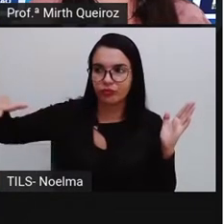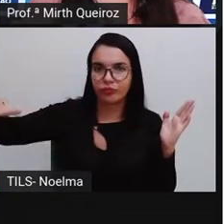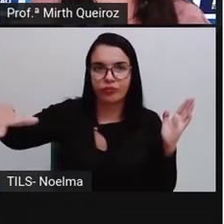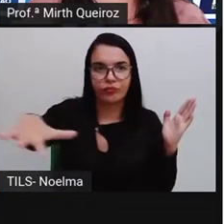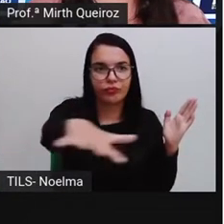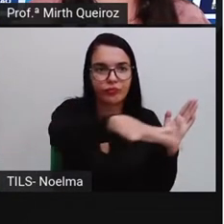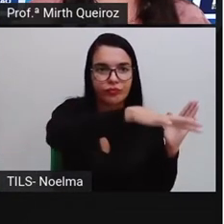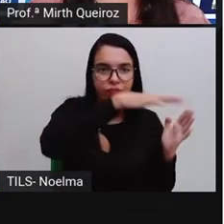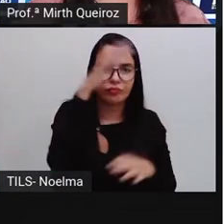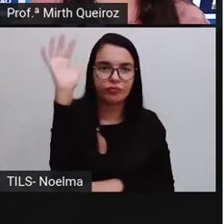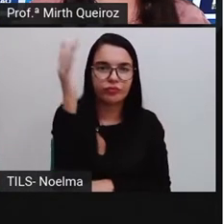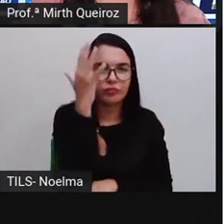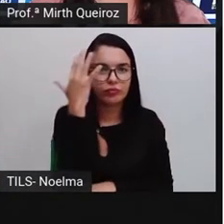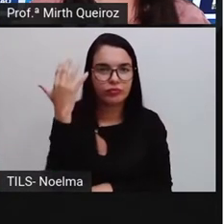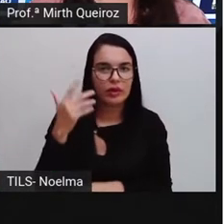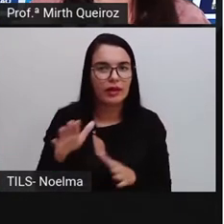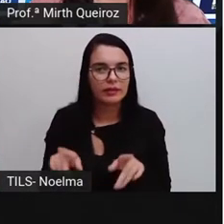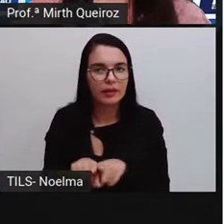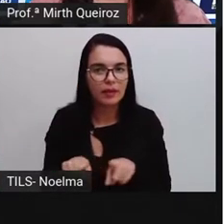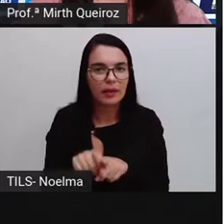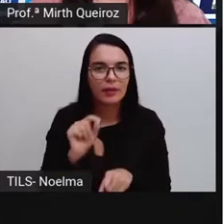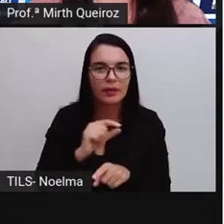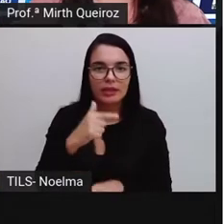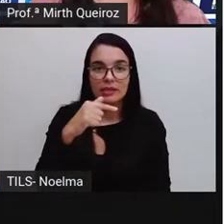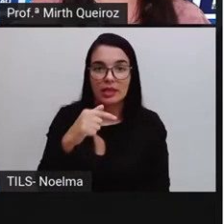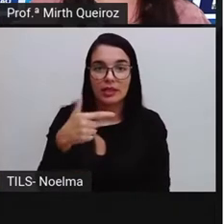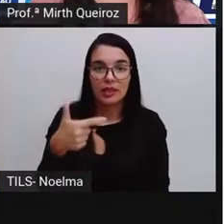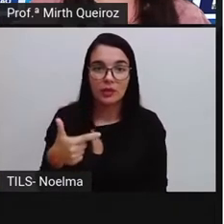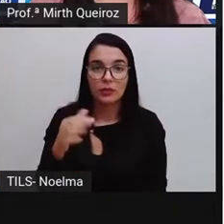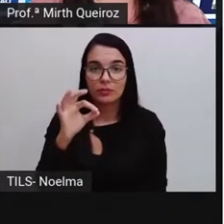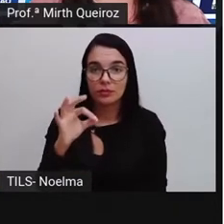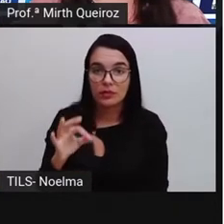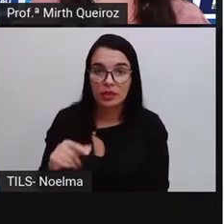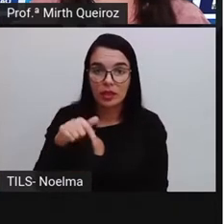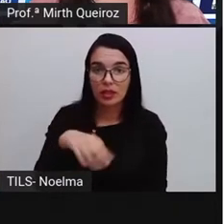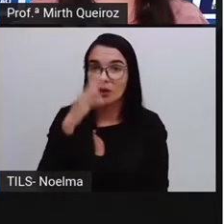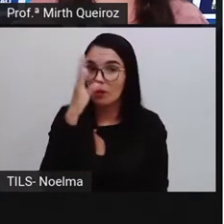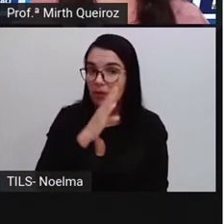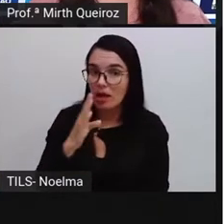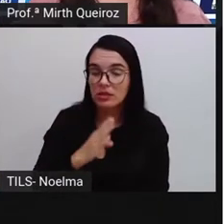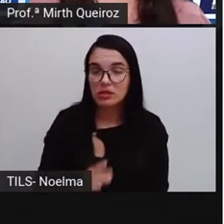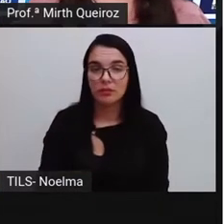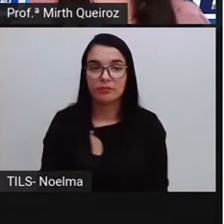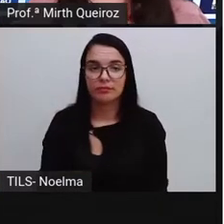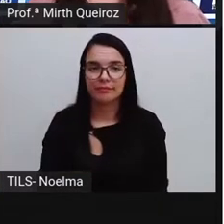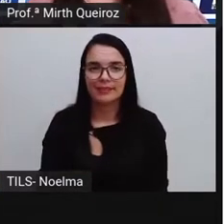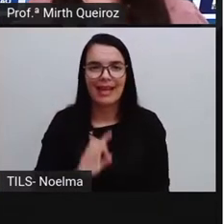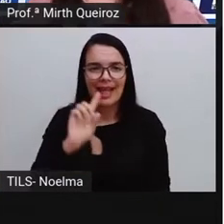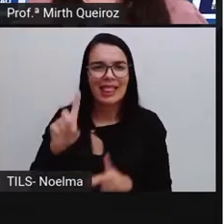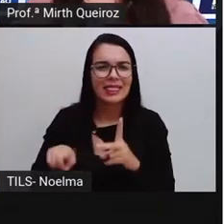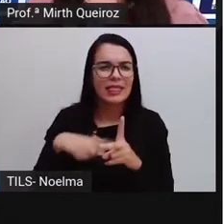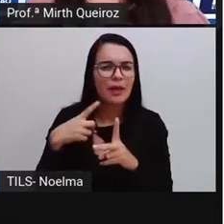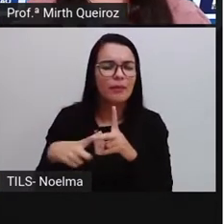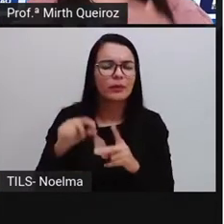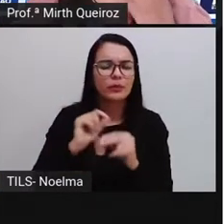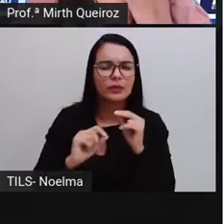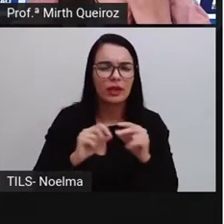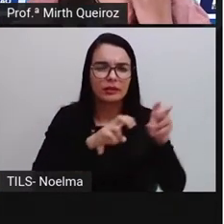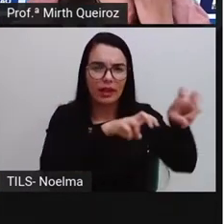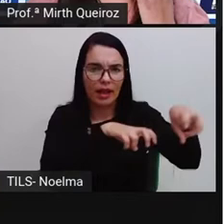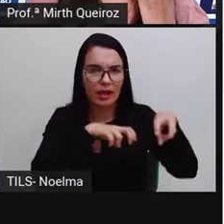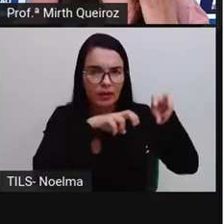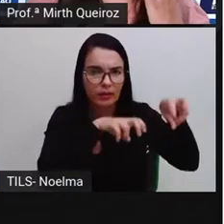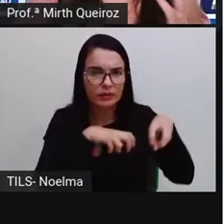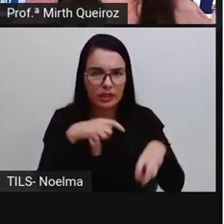que é o país com forte produção é nesse e da economia depois do setor agrícola que